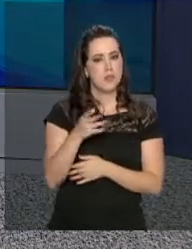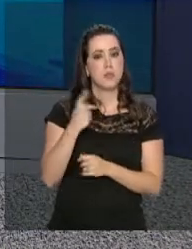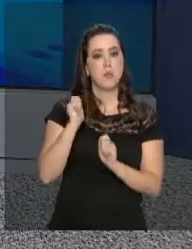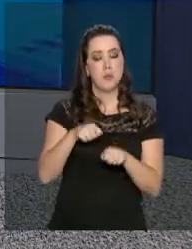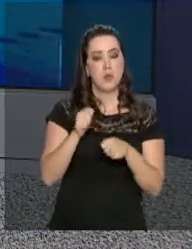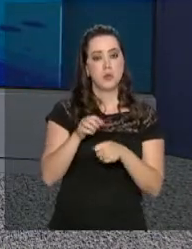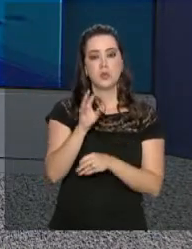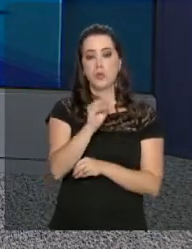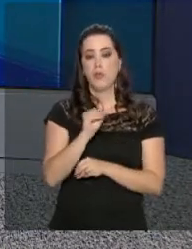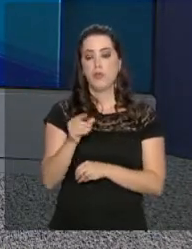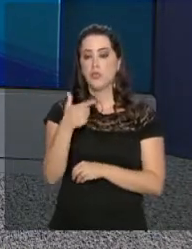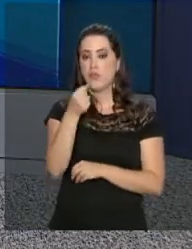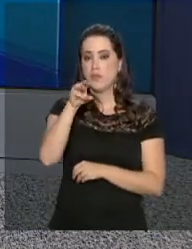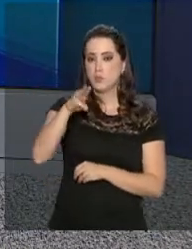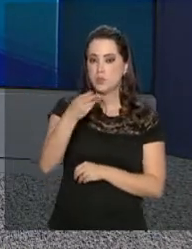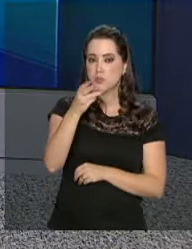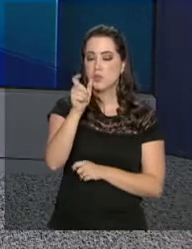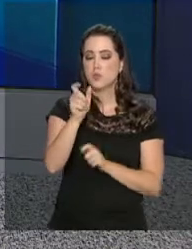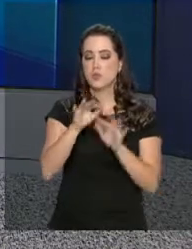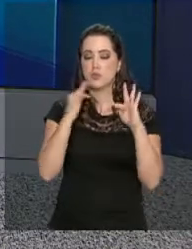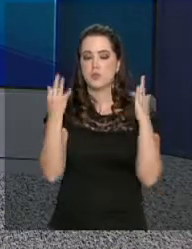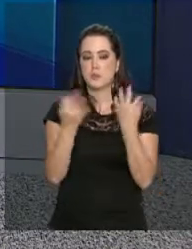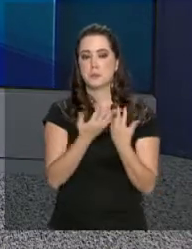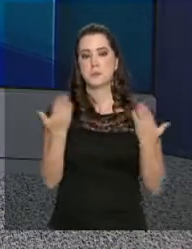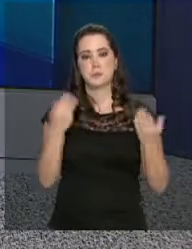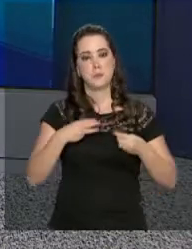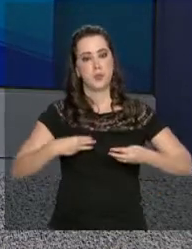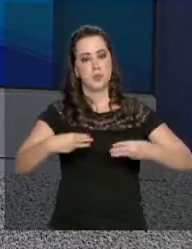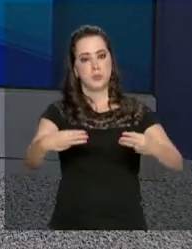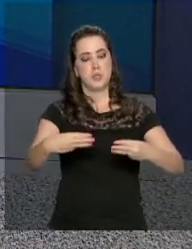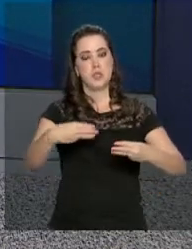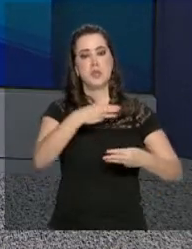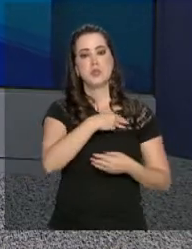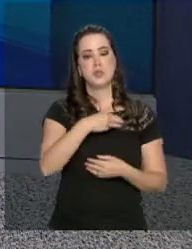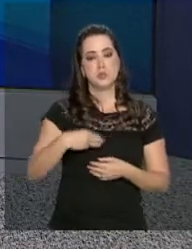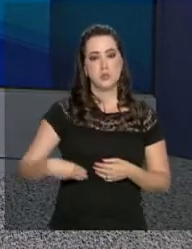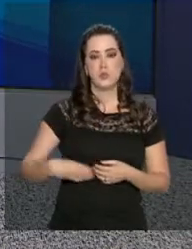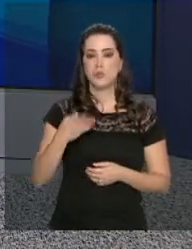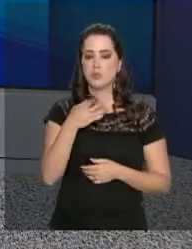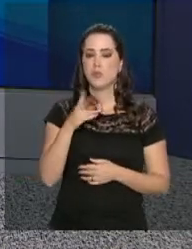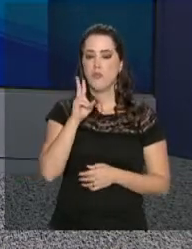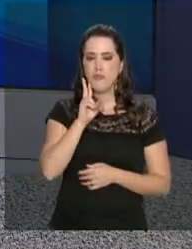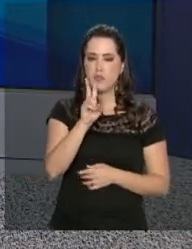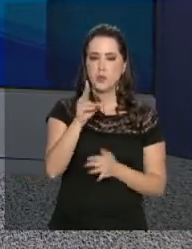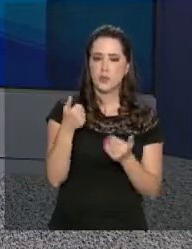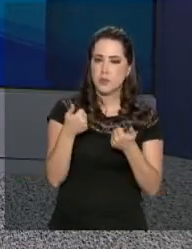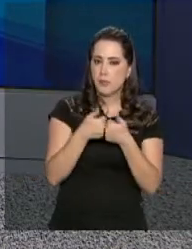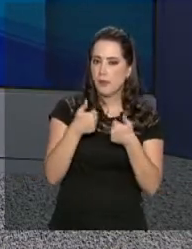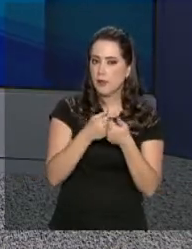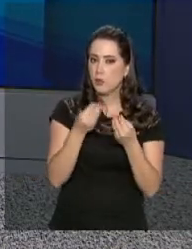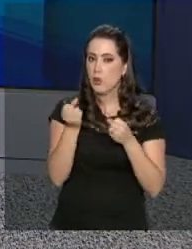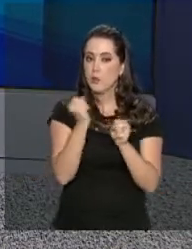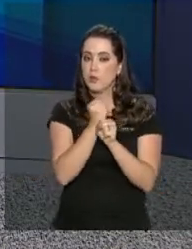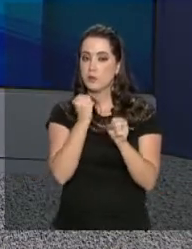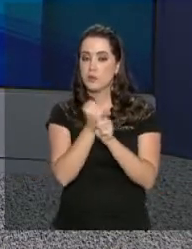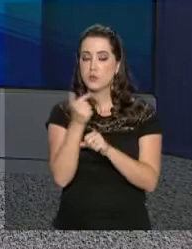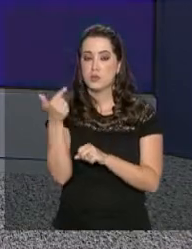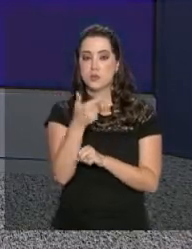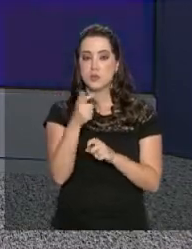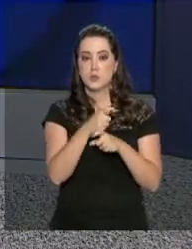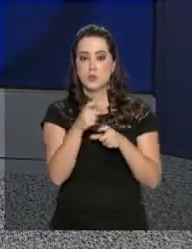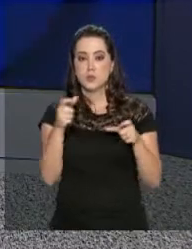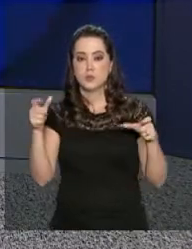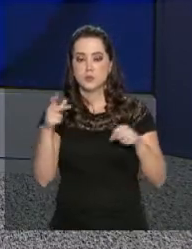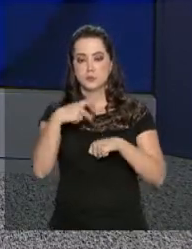capaz de atender a 20 milhões de famílias o ministro moreira franco foi conferir as etapas de construção da segunda maior hidrelétrica